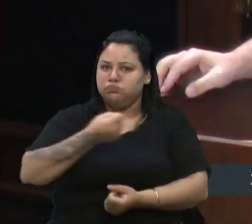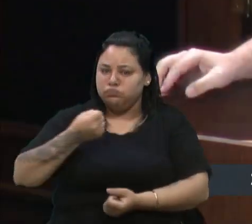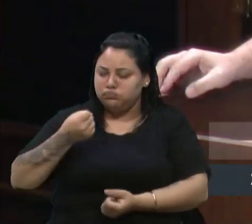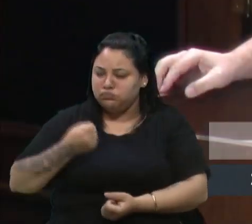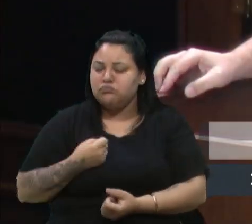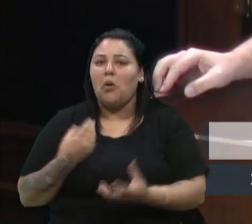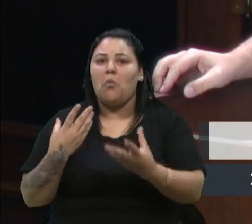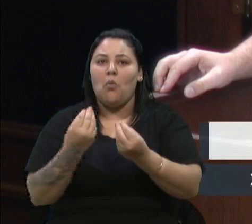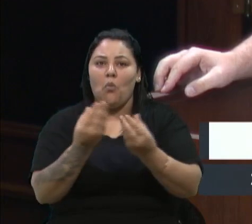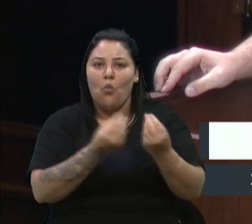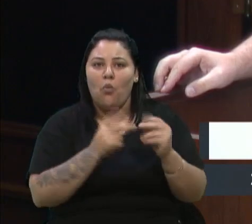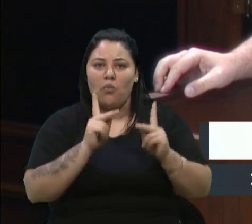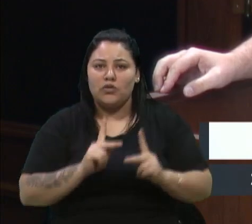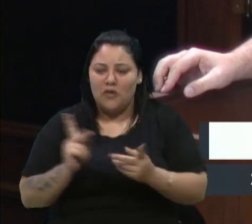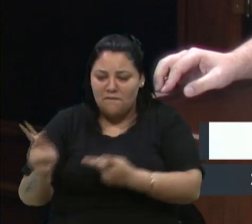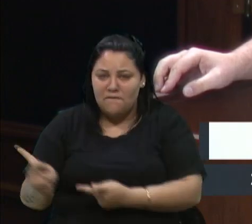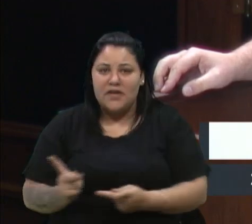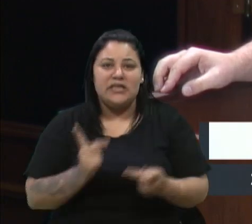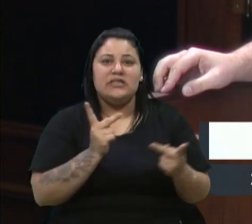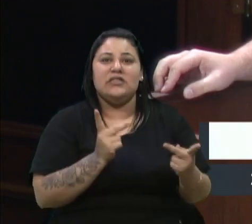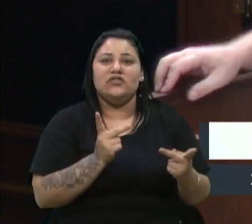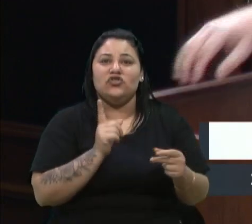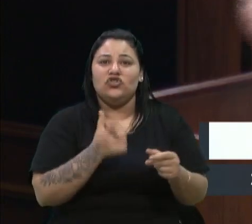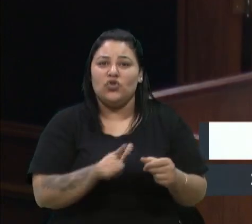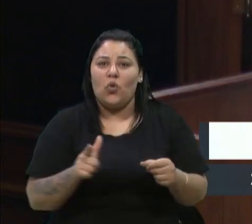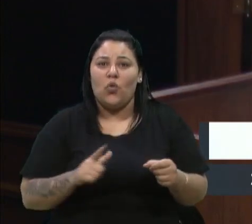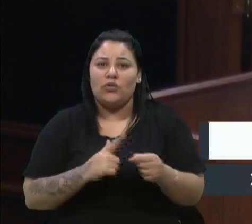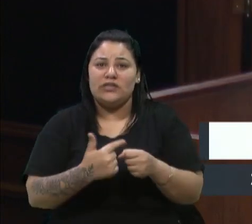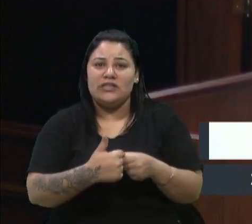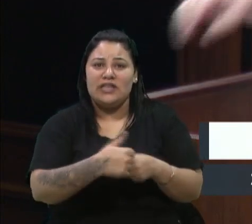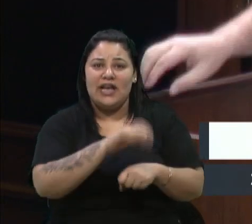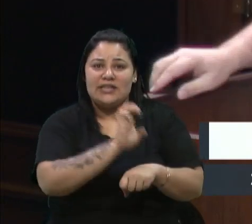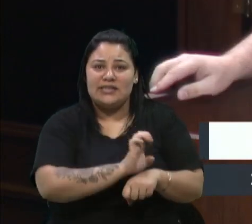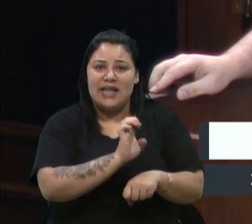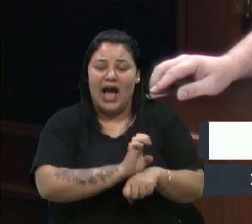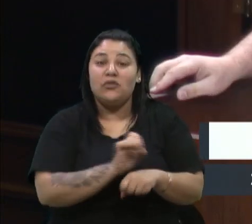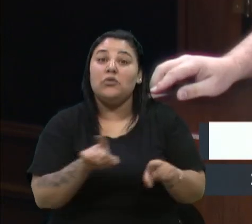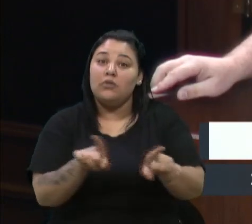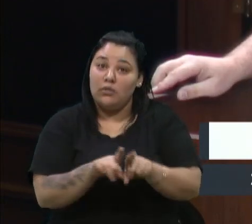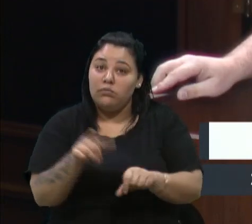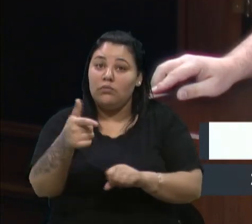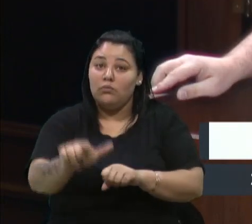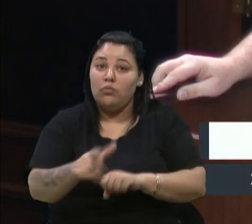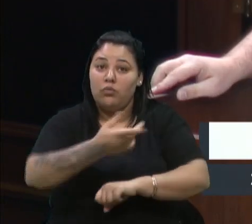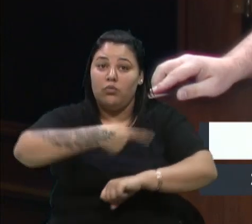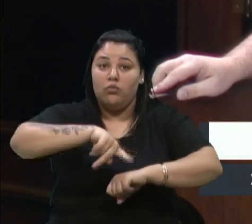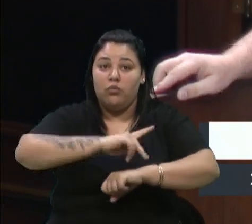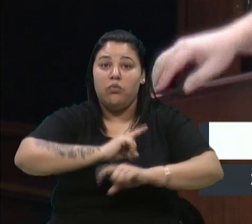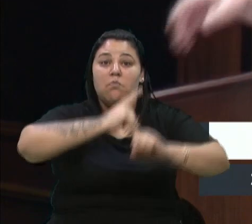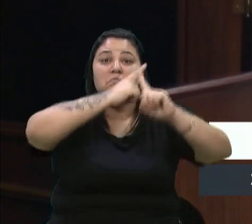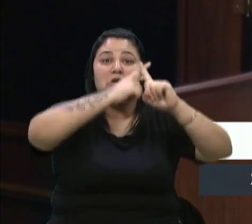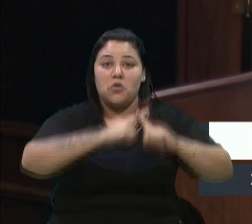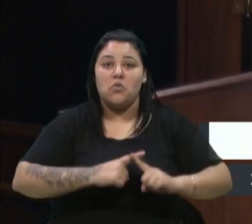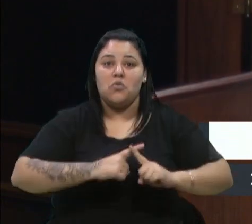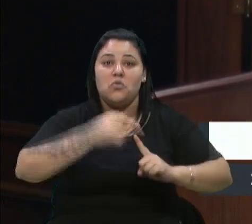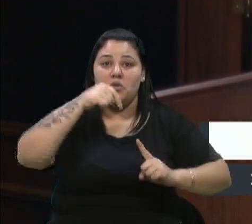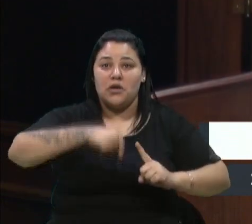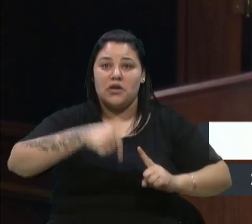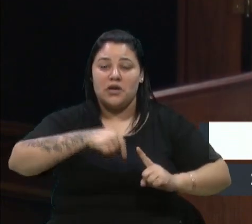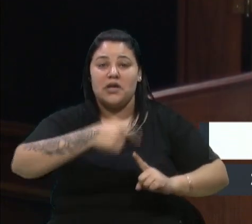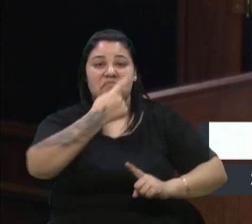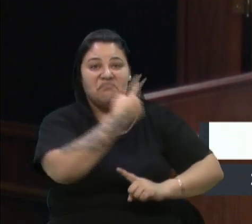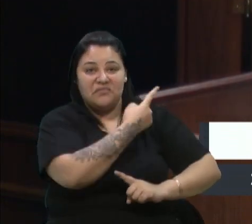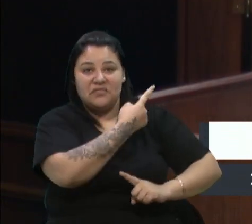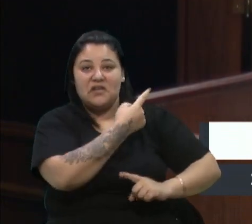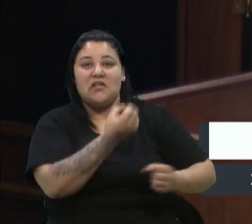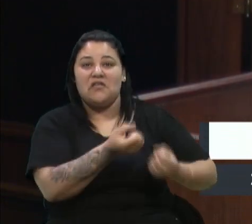atletas e visitantes de outras cidades, outros estados e até outros países para competir na Gringos Backyard,